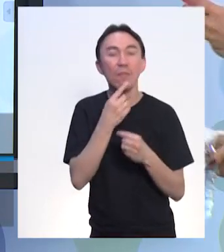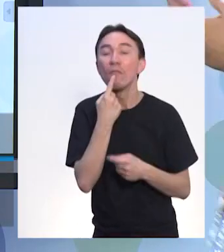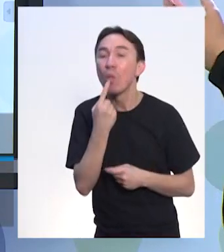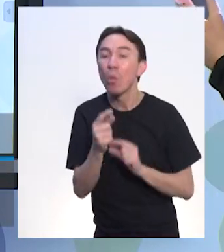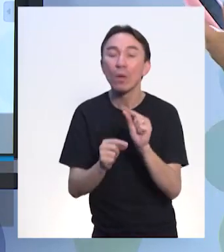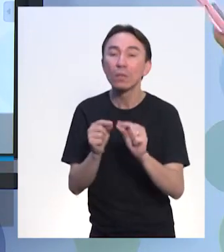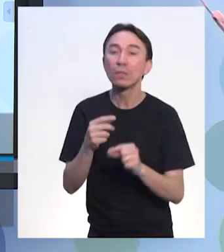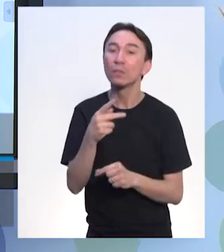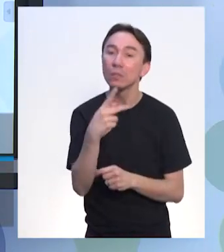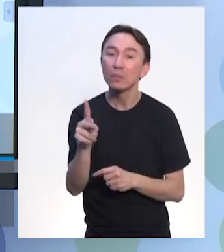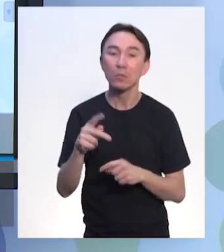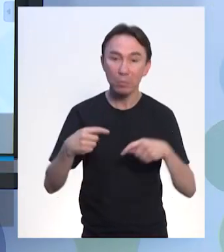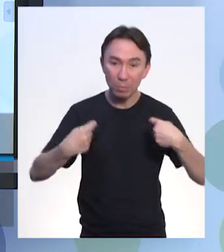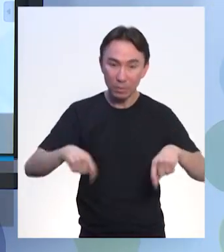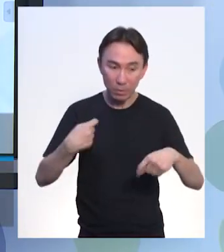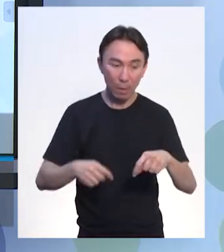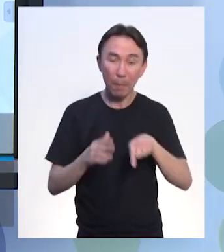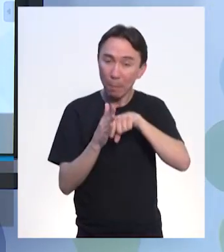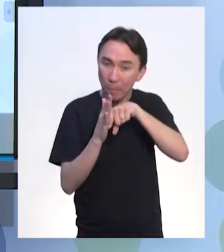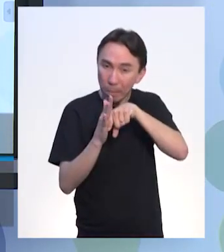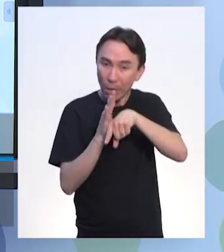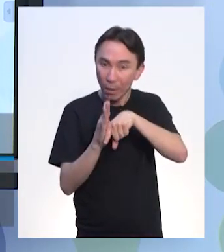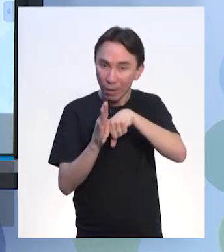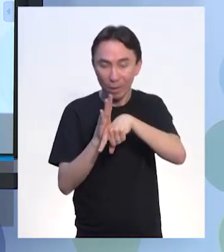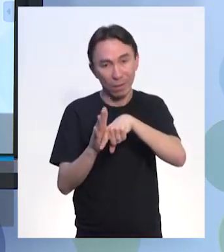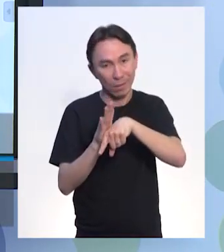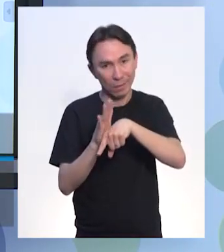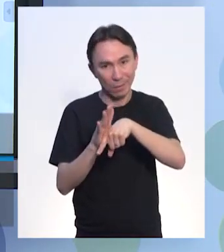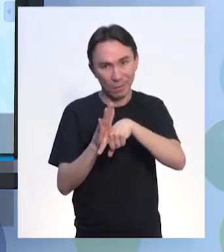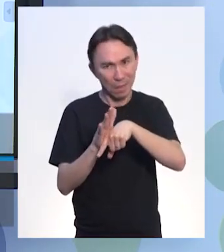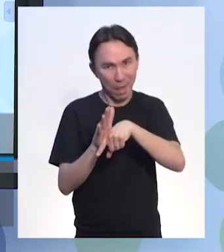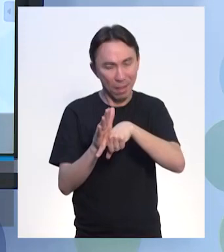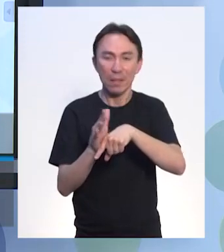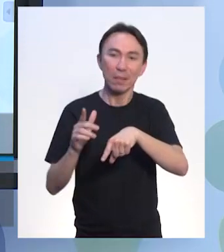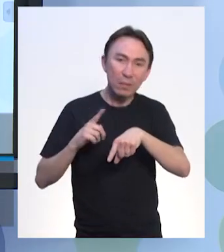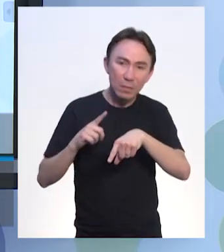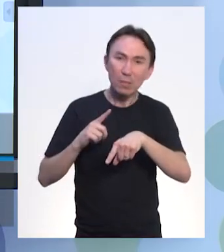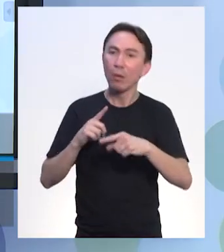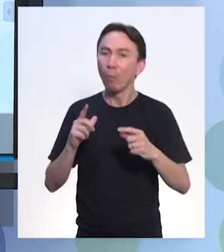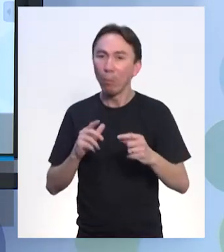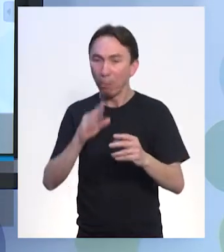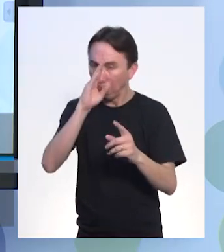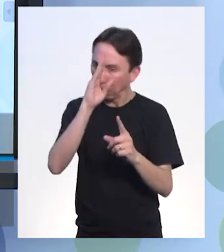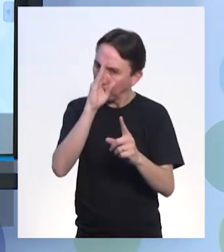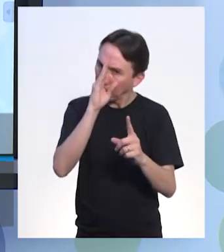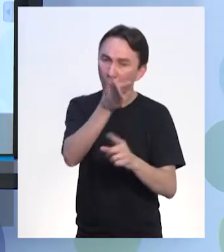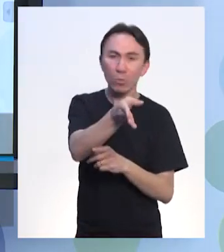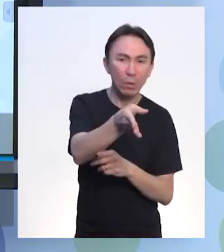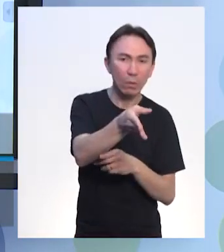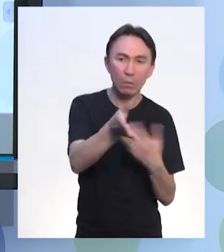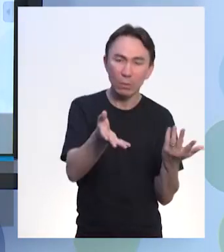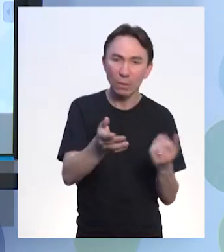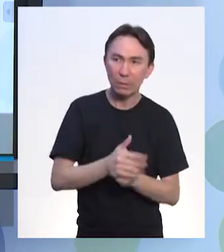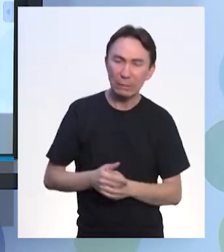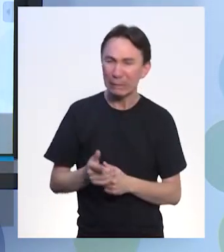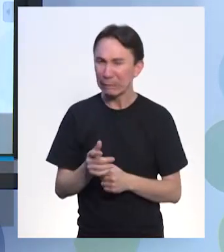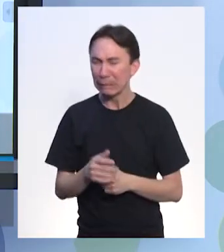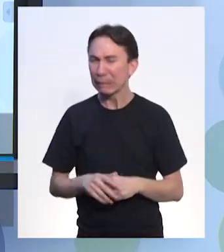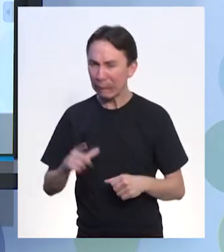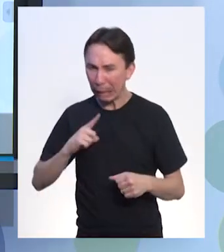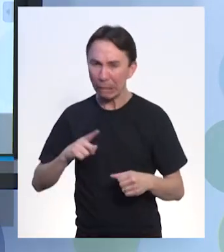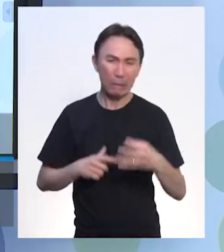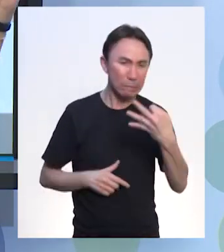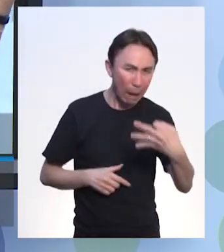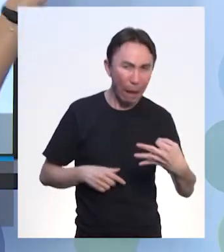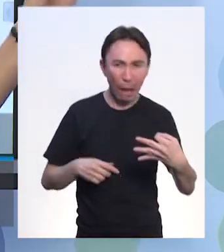objetivo por trás, né? E não existe nessa questão nossa, não é, Juliana, certo e o errado. Porque tudo que